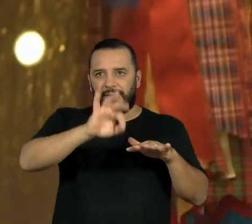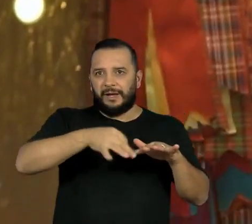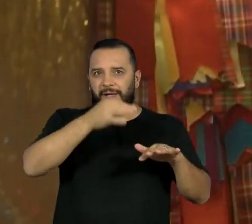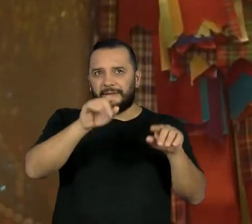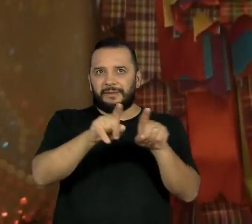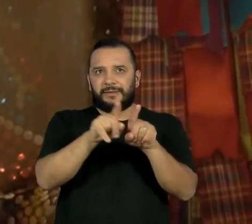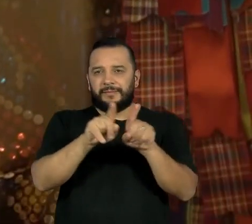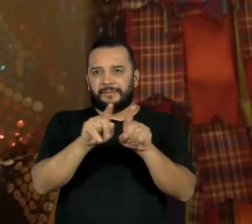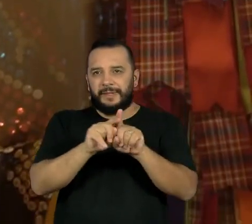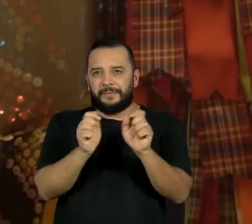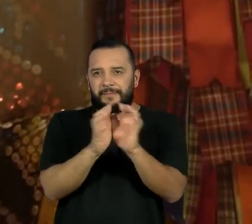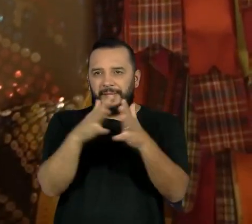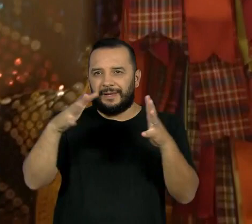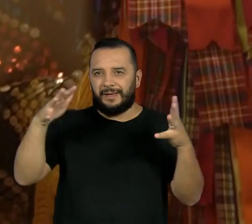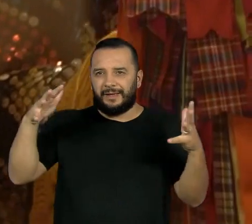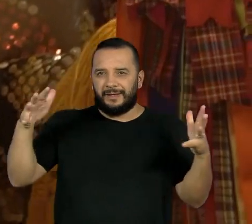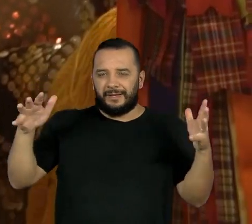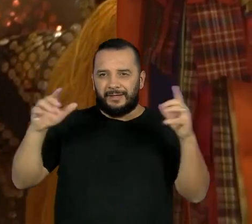plumária.